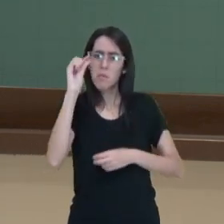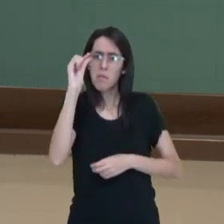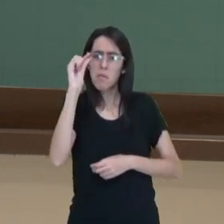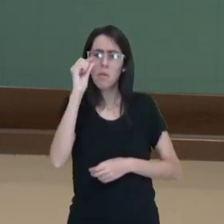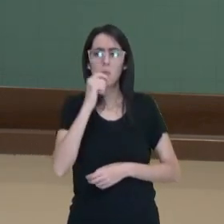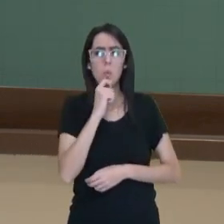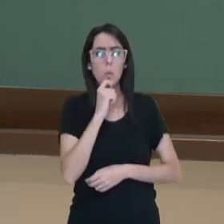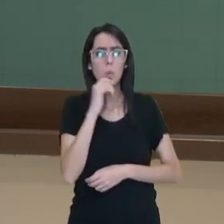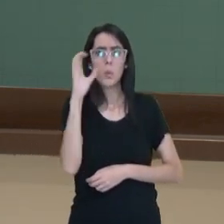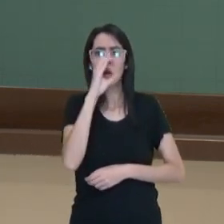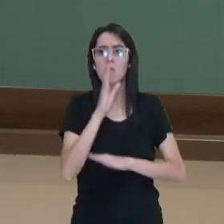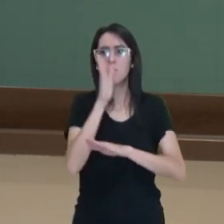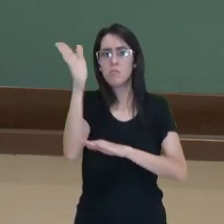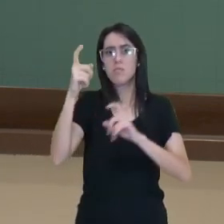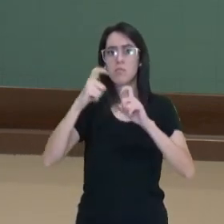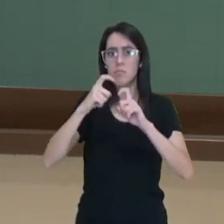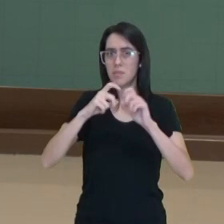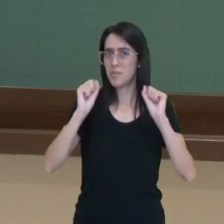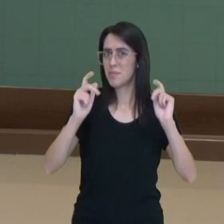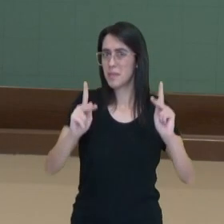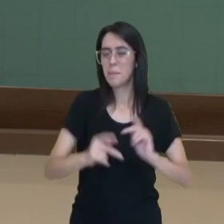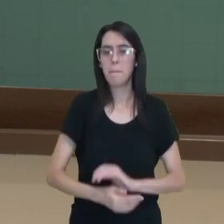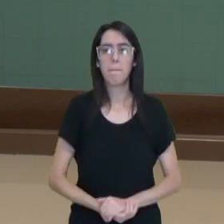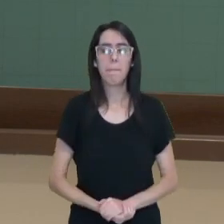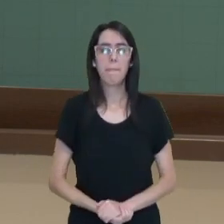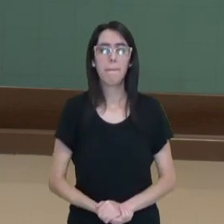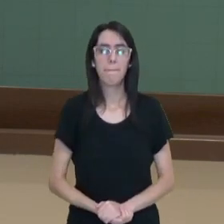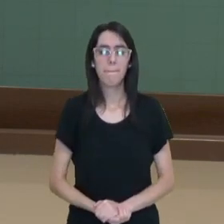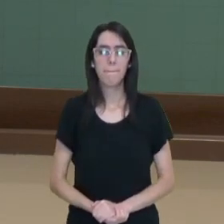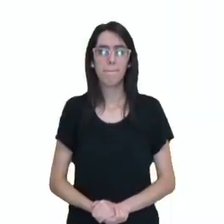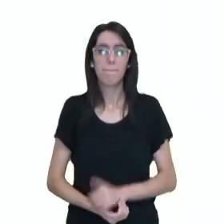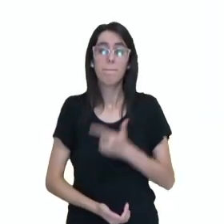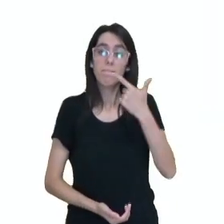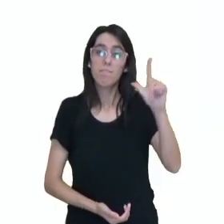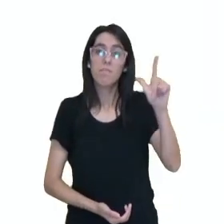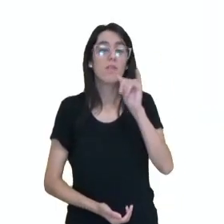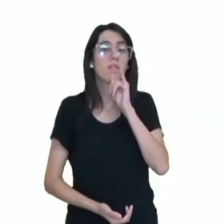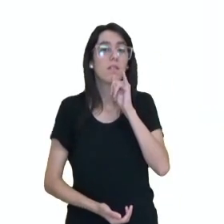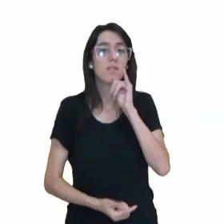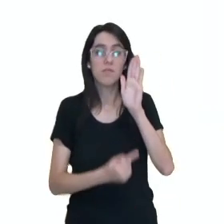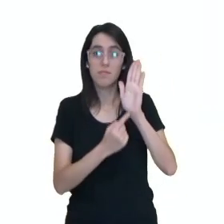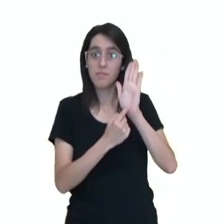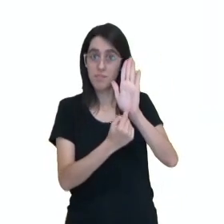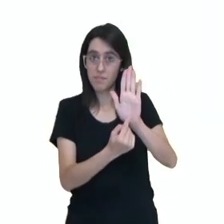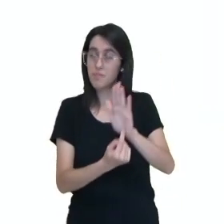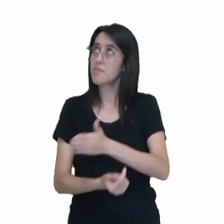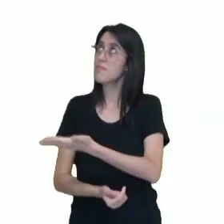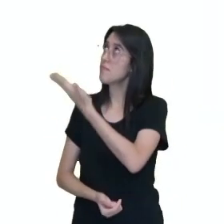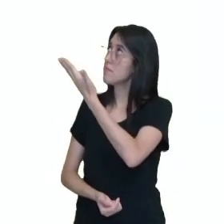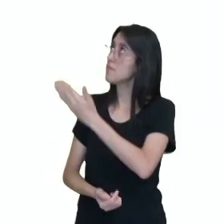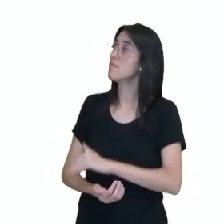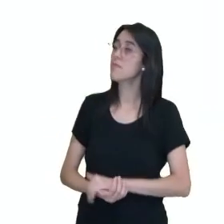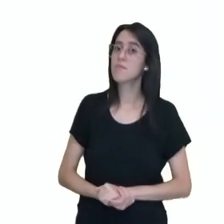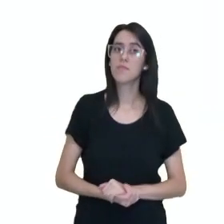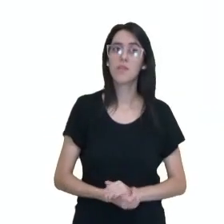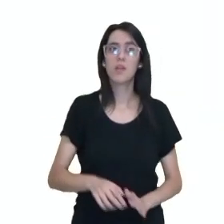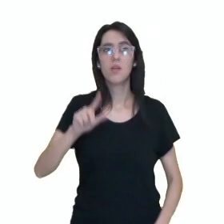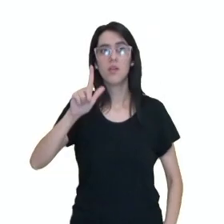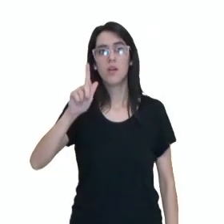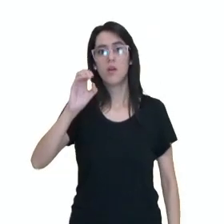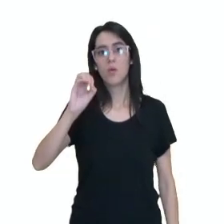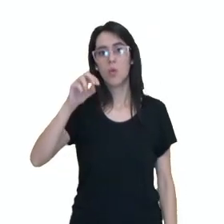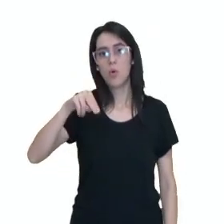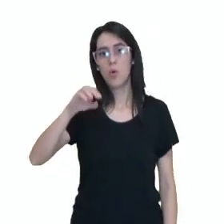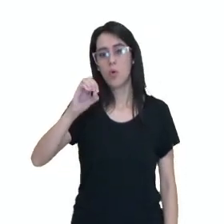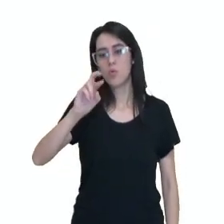médico e procure atendimento, ok? Outro exemplo de infecção sexualmente transmissível é a gonorreia e a clamídia. As duas